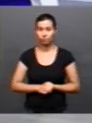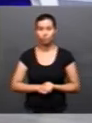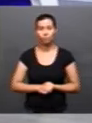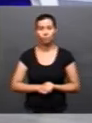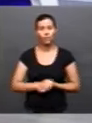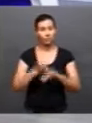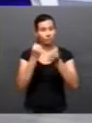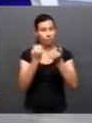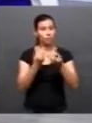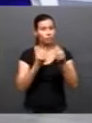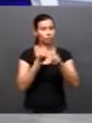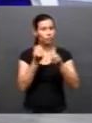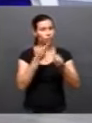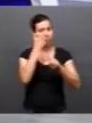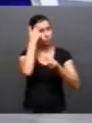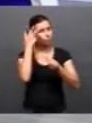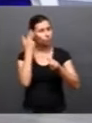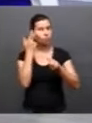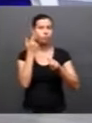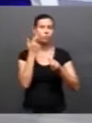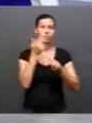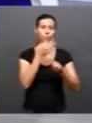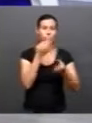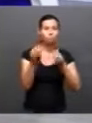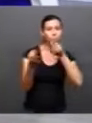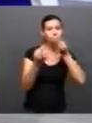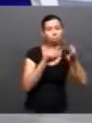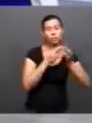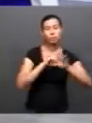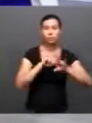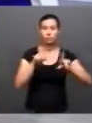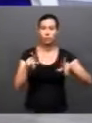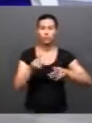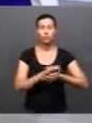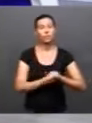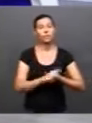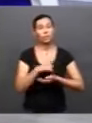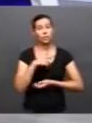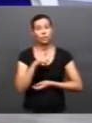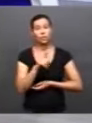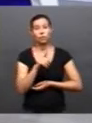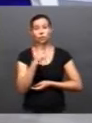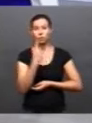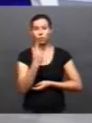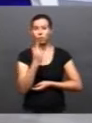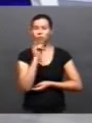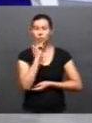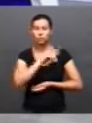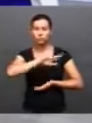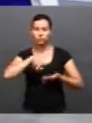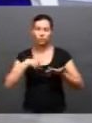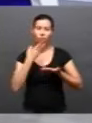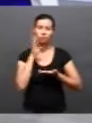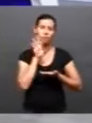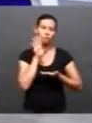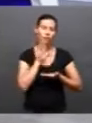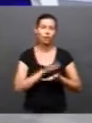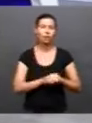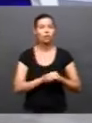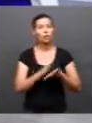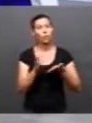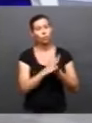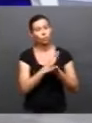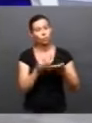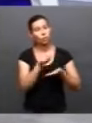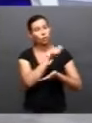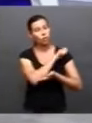comentários, começando com vocês, Simone. Eu acho que aí nós temos alguns exemplos bem legais, né? Bem ligados ao cotidiano. Né? Alguns são estudantes, o